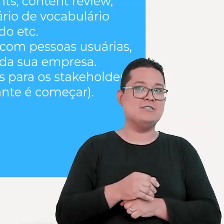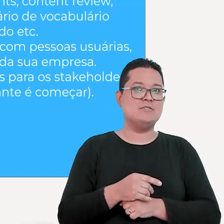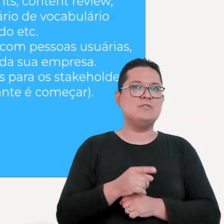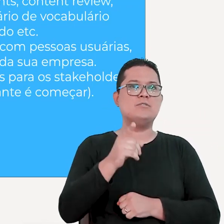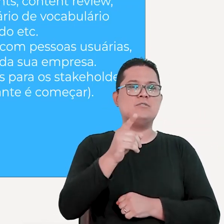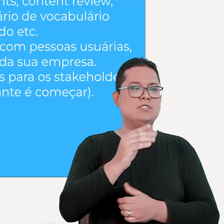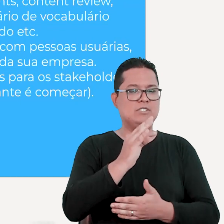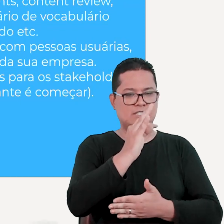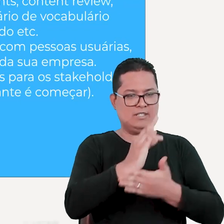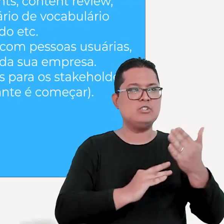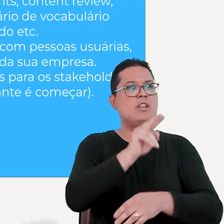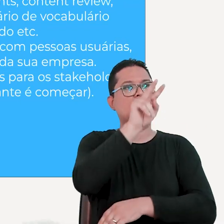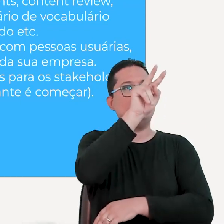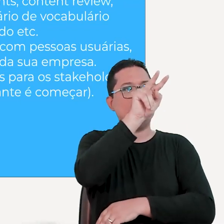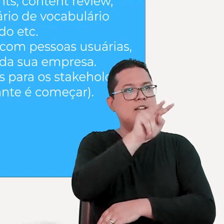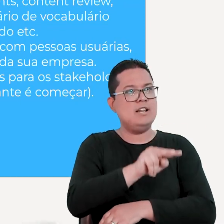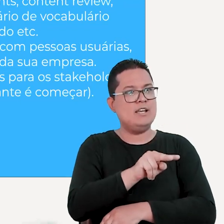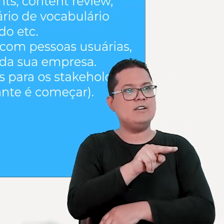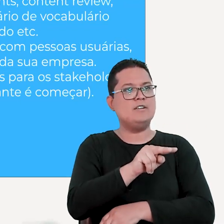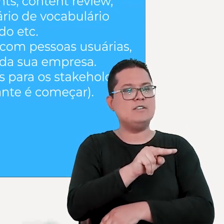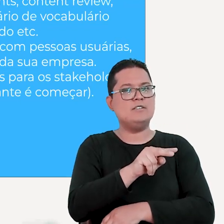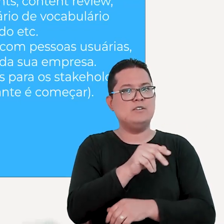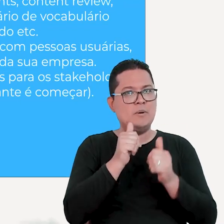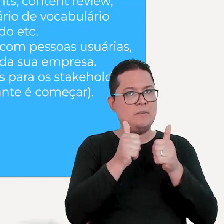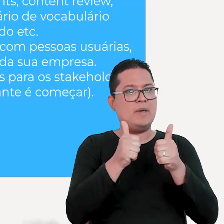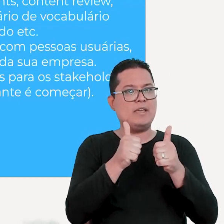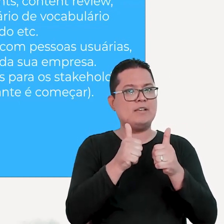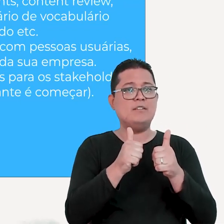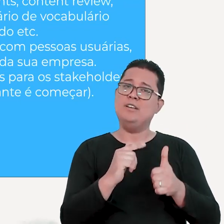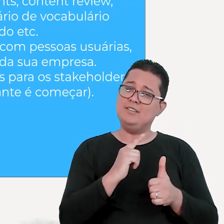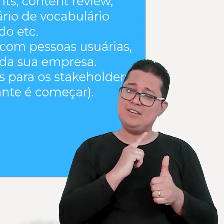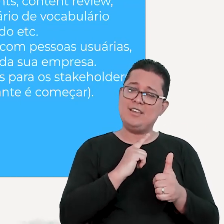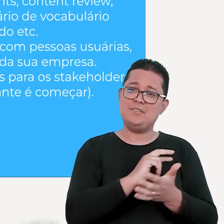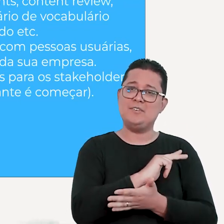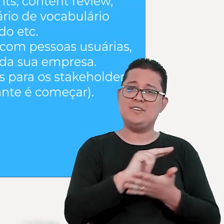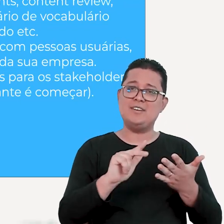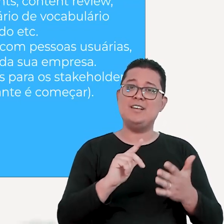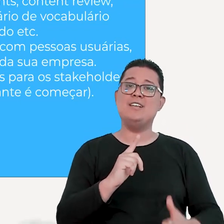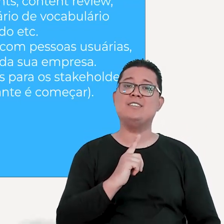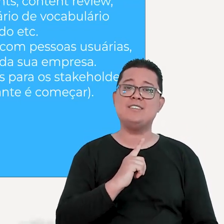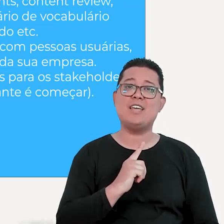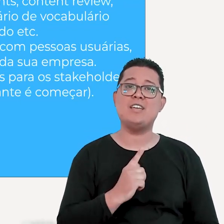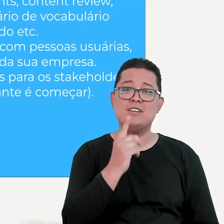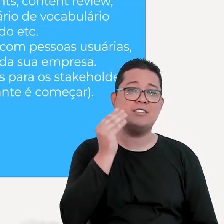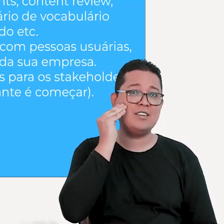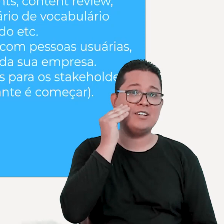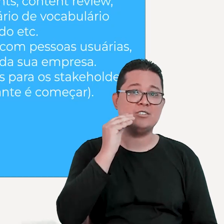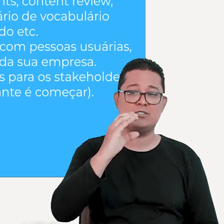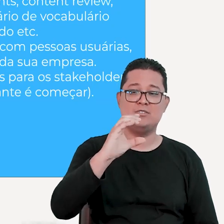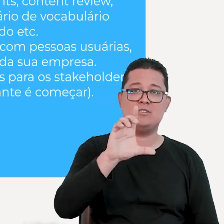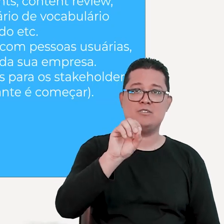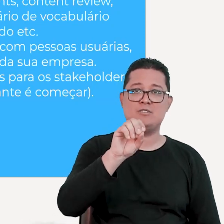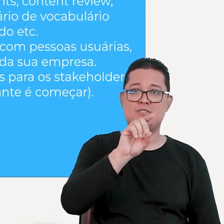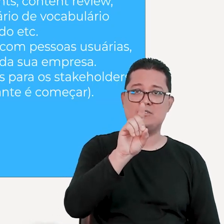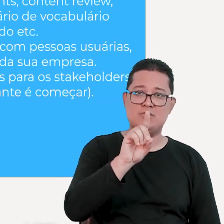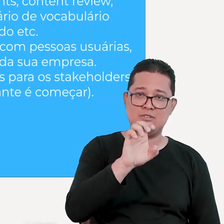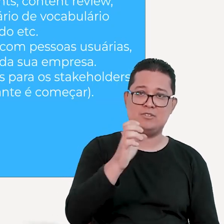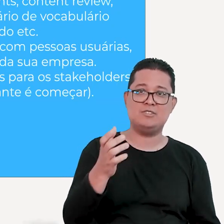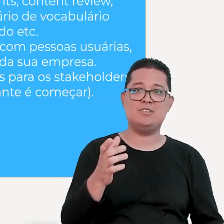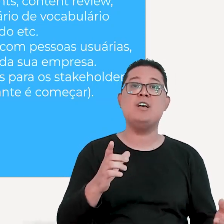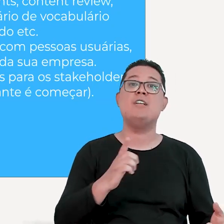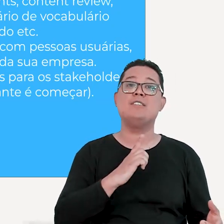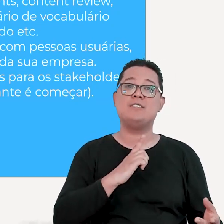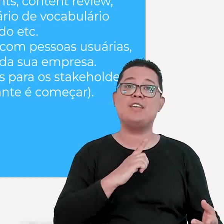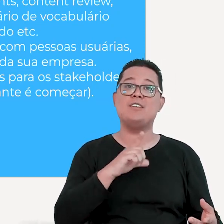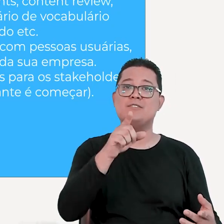sentido. E aí a gente tem várias formas de fazer isso. Existe o teste close, existe o teste marca-texto, que você pode encontrar também